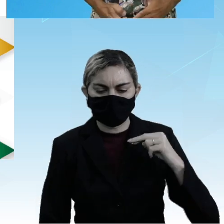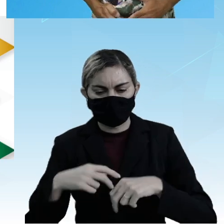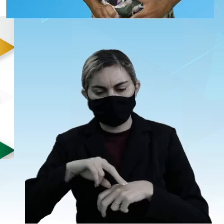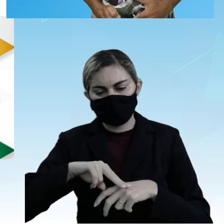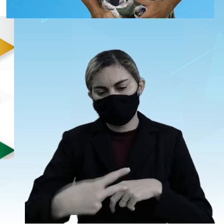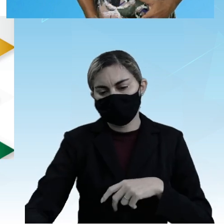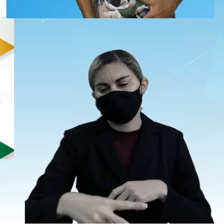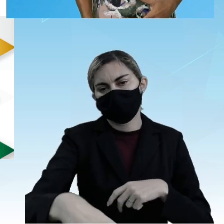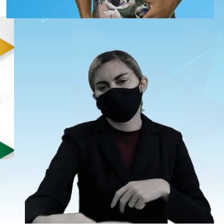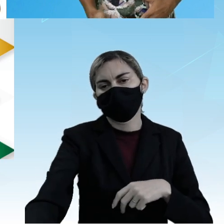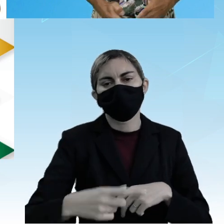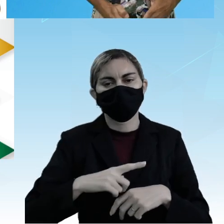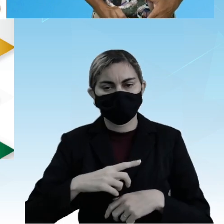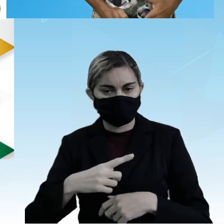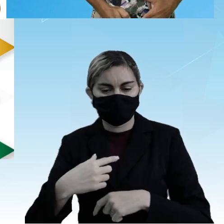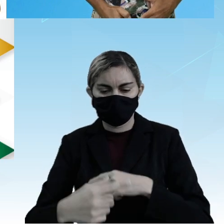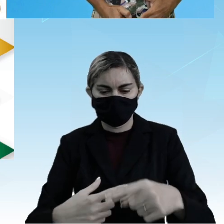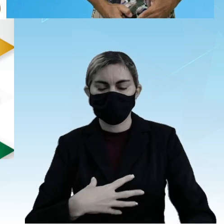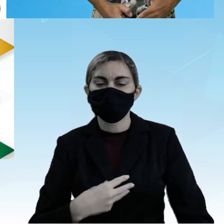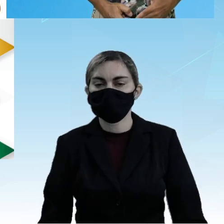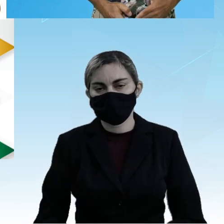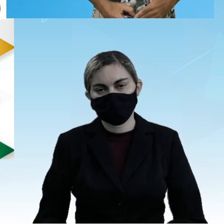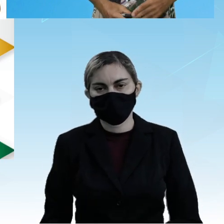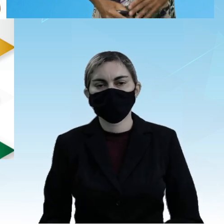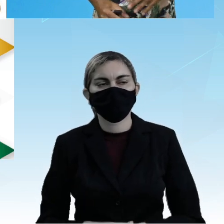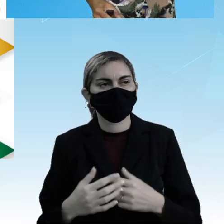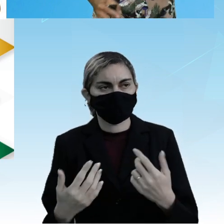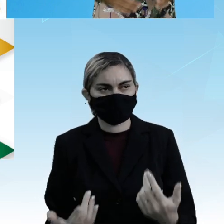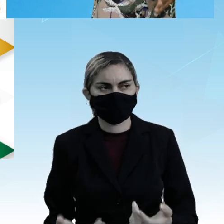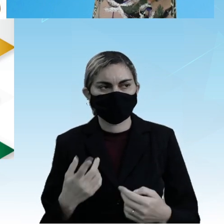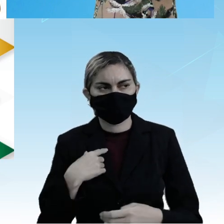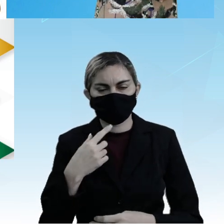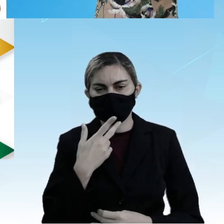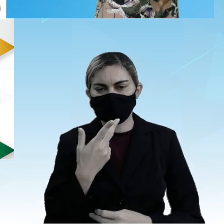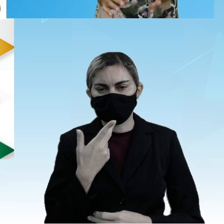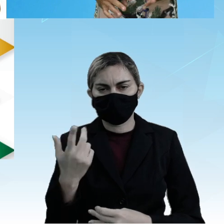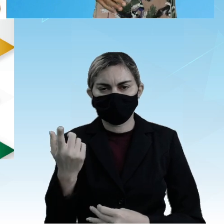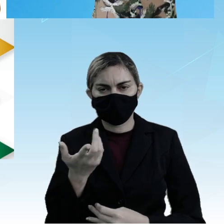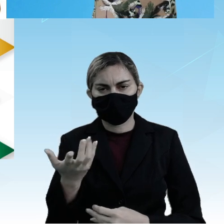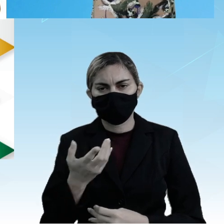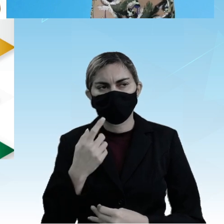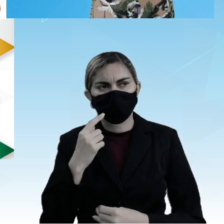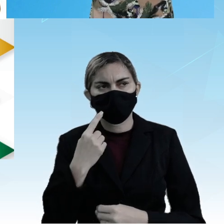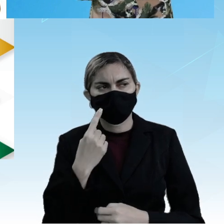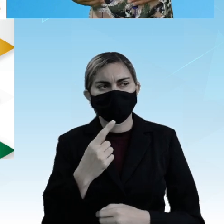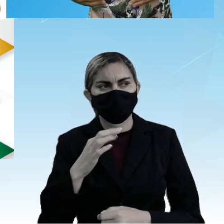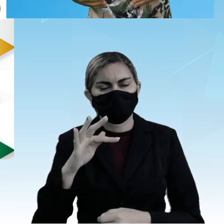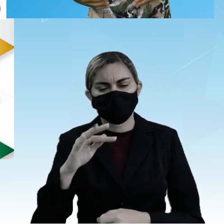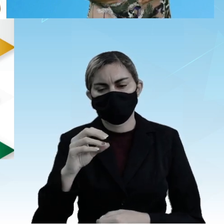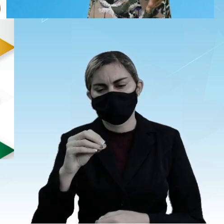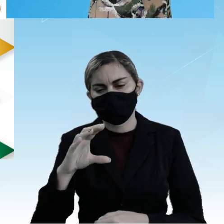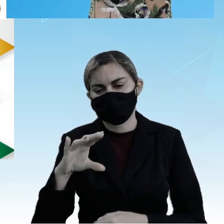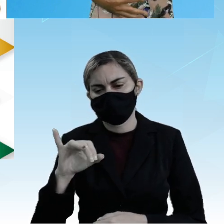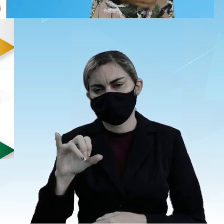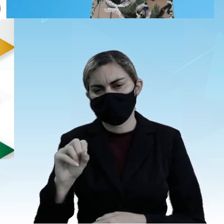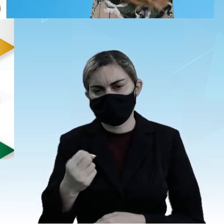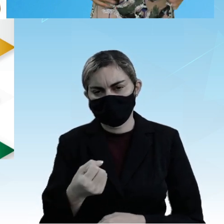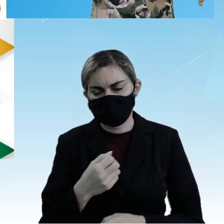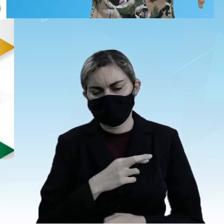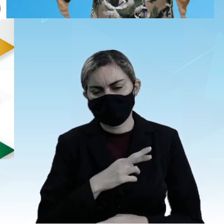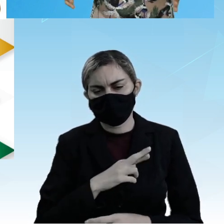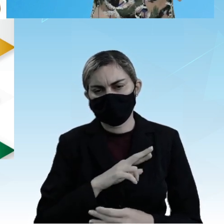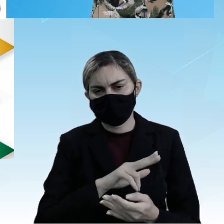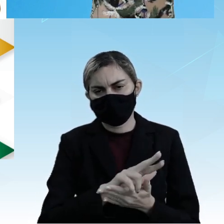passaria para os seus próximos descendentes. Vamos falar agora um pouco sobre os fósseis. Existem ali